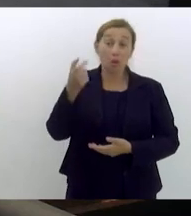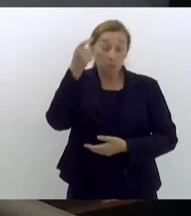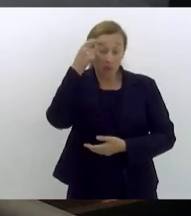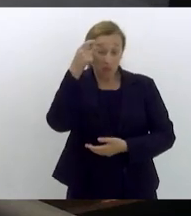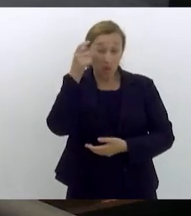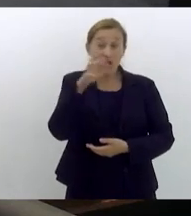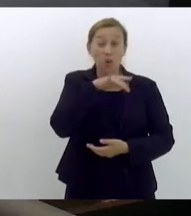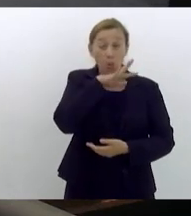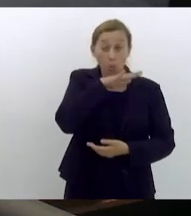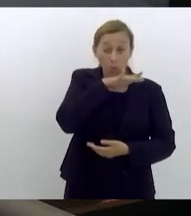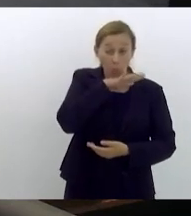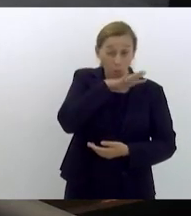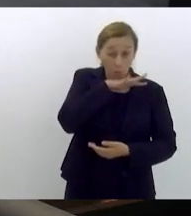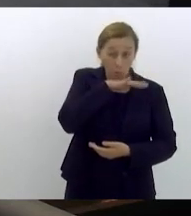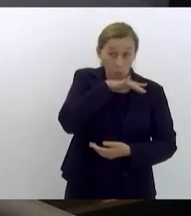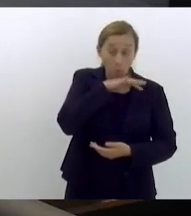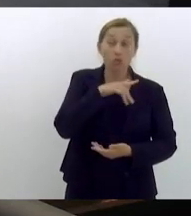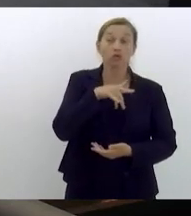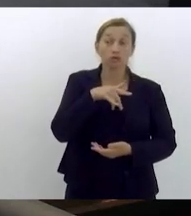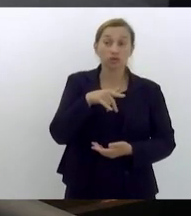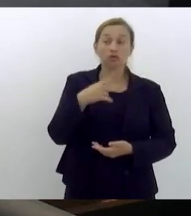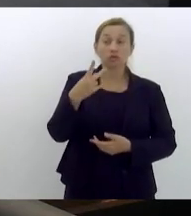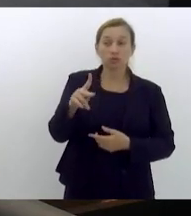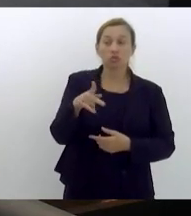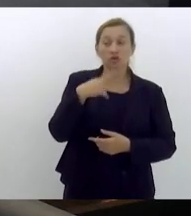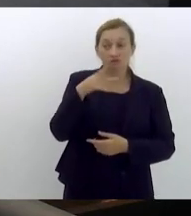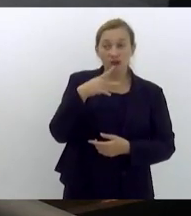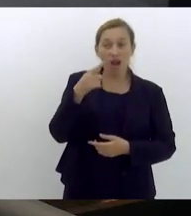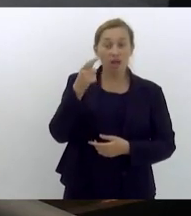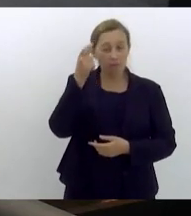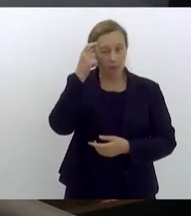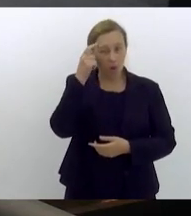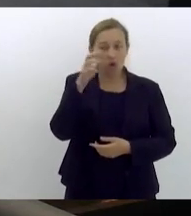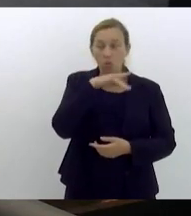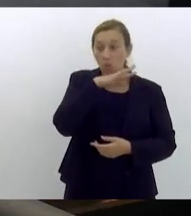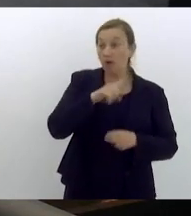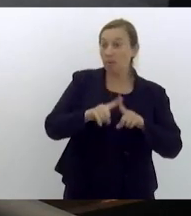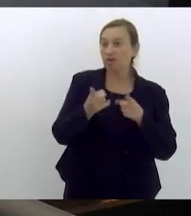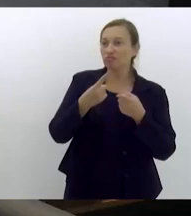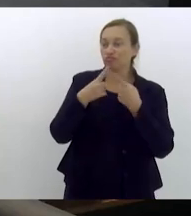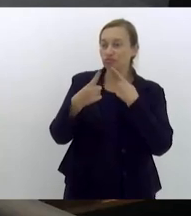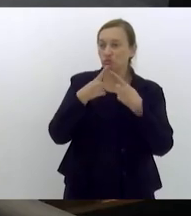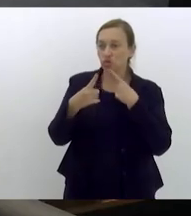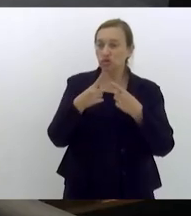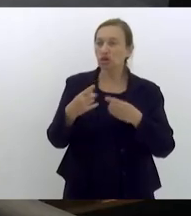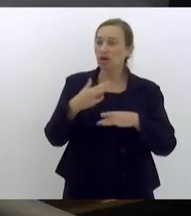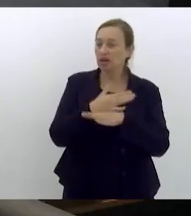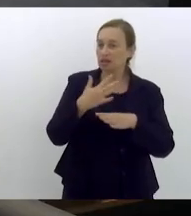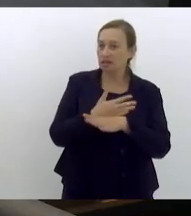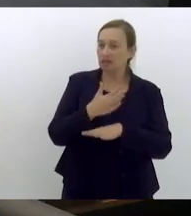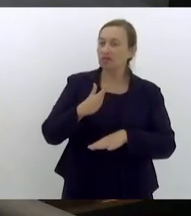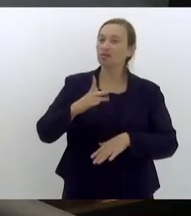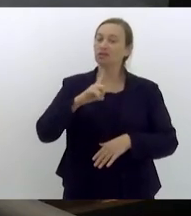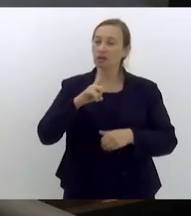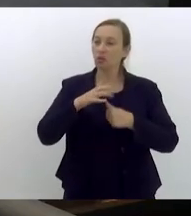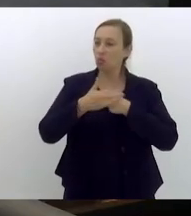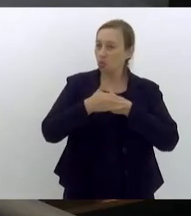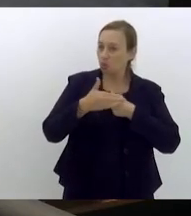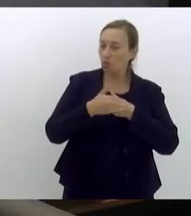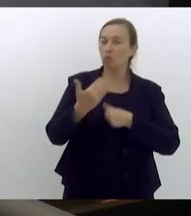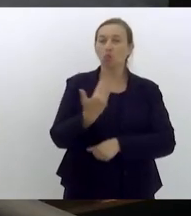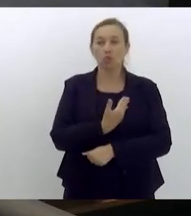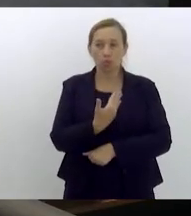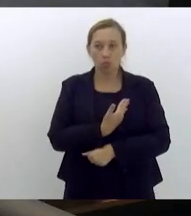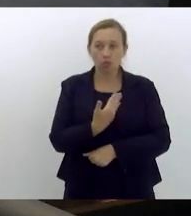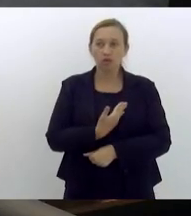seletiva vossa excelência seletivo no seu discurso mas eu fico feliz em poder debater a cidade que tem muito carinho que tenho muitos amigos